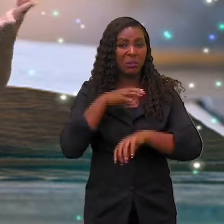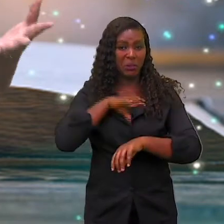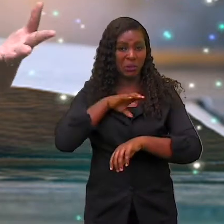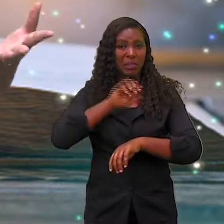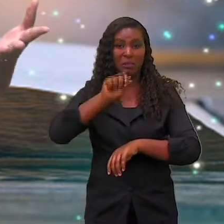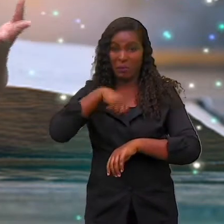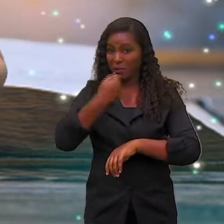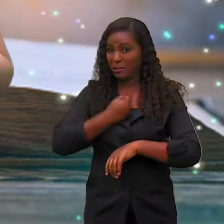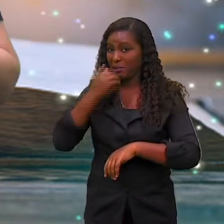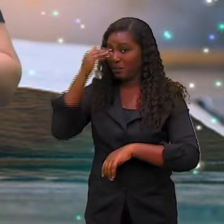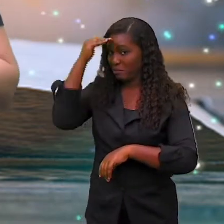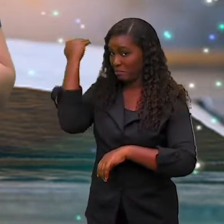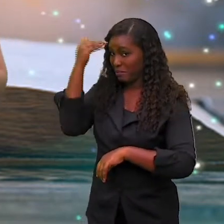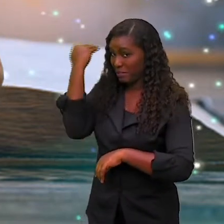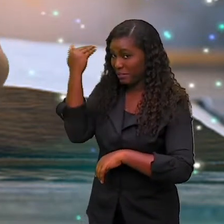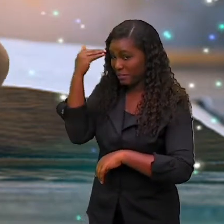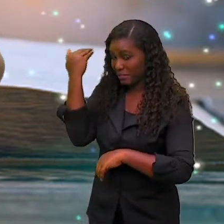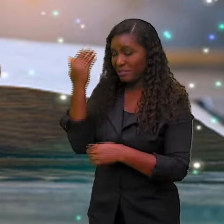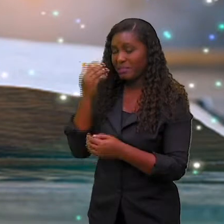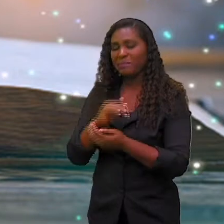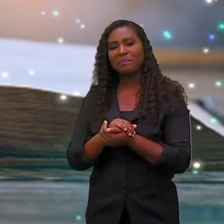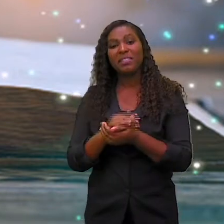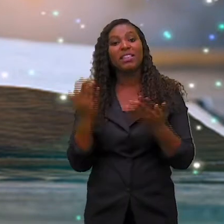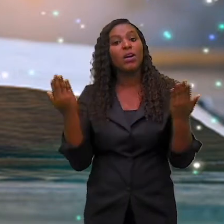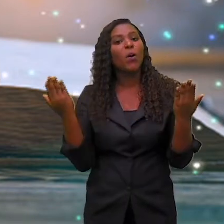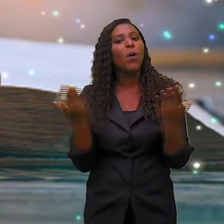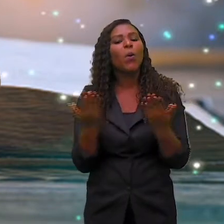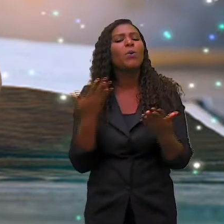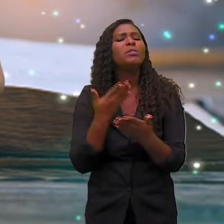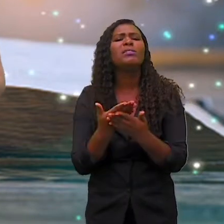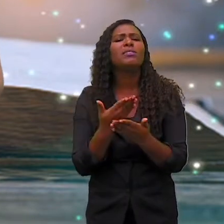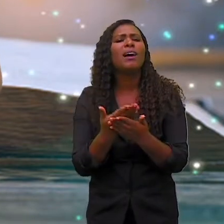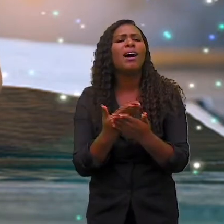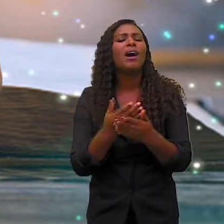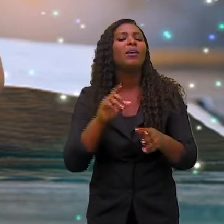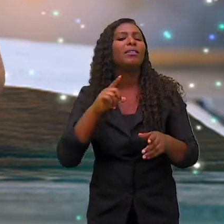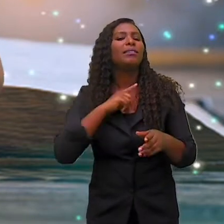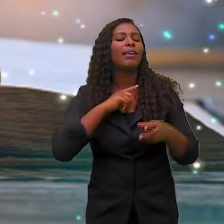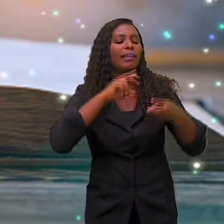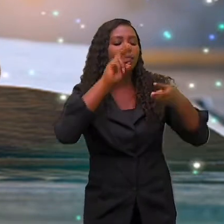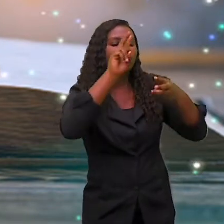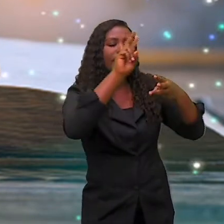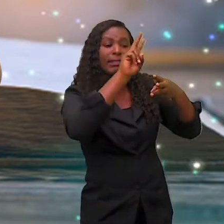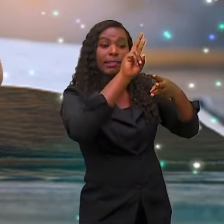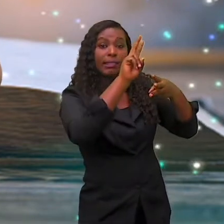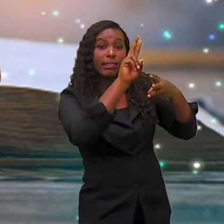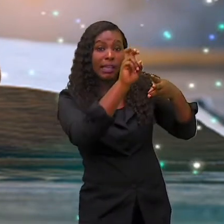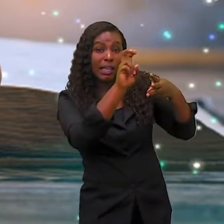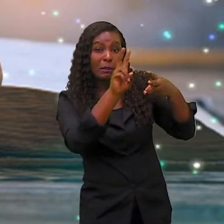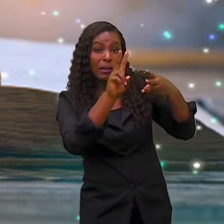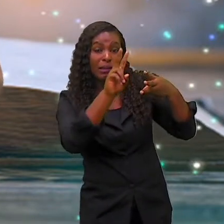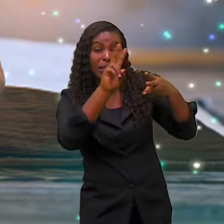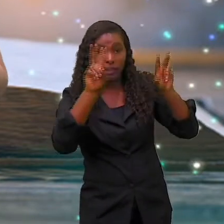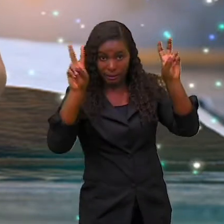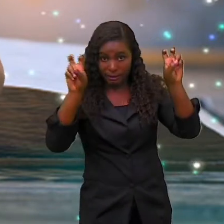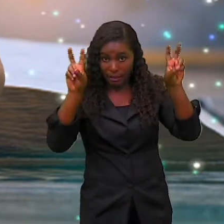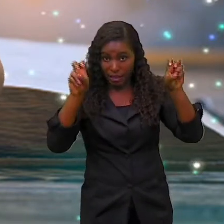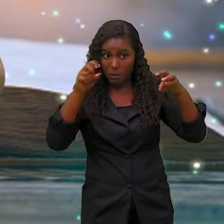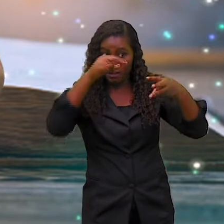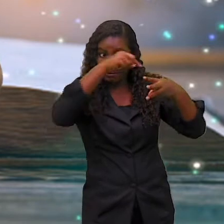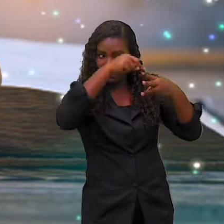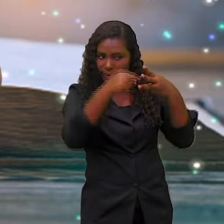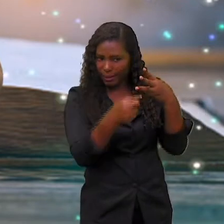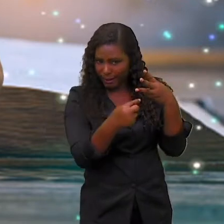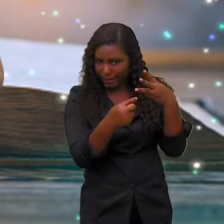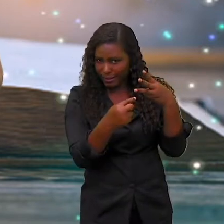a aula de hoje, eu trouxe 3 assuntos que costumam confundir, ó, eu tô me